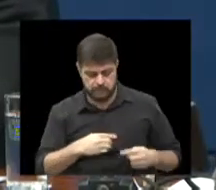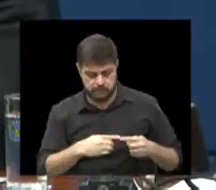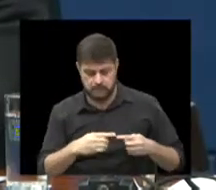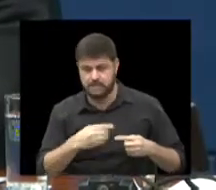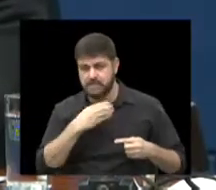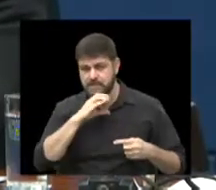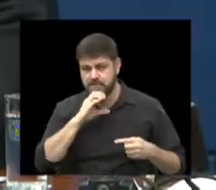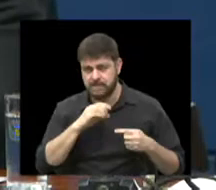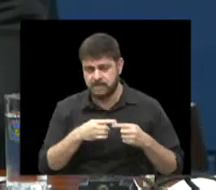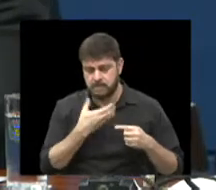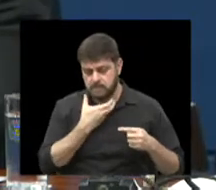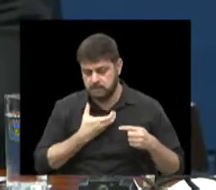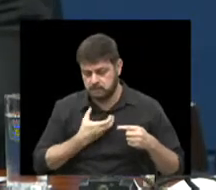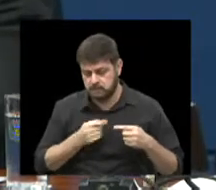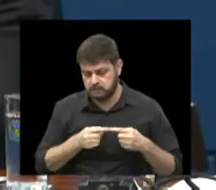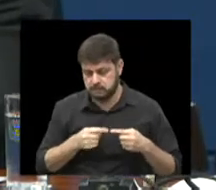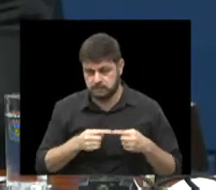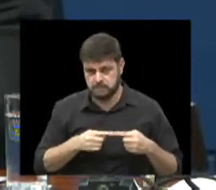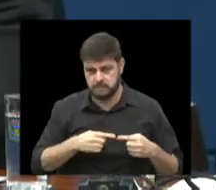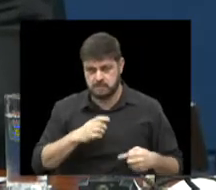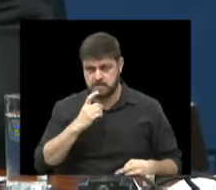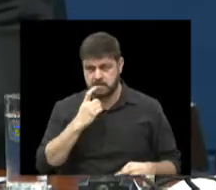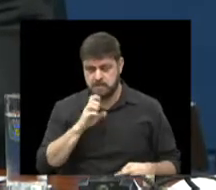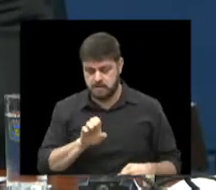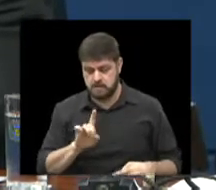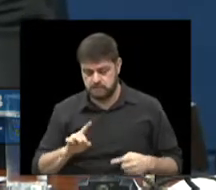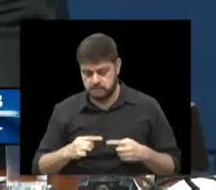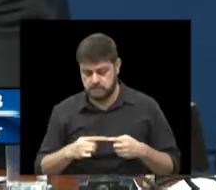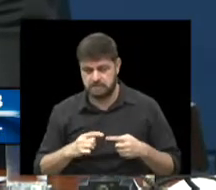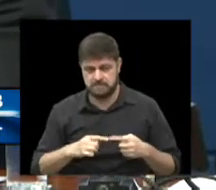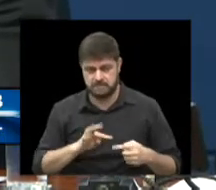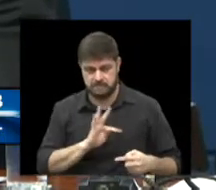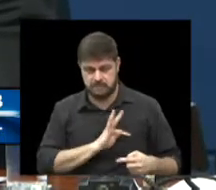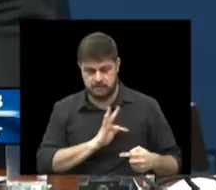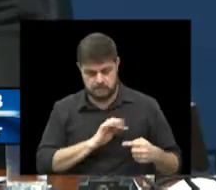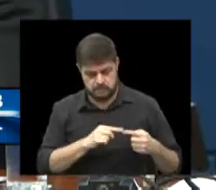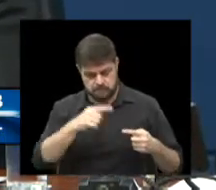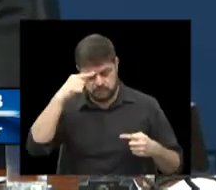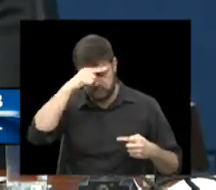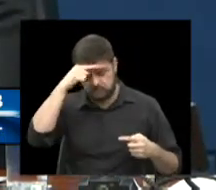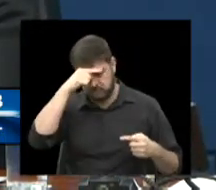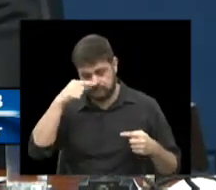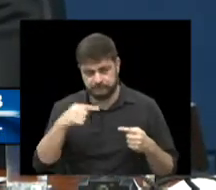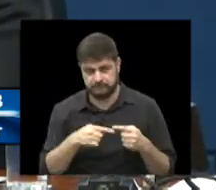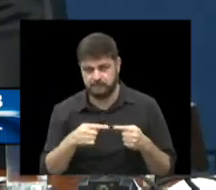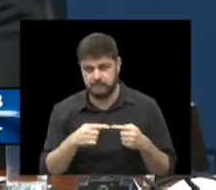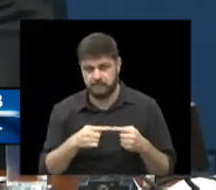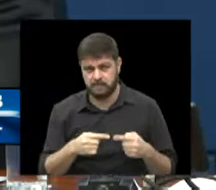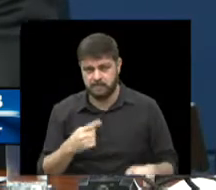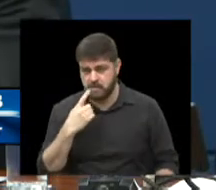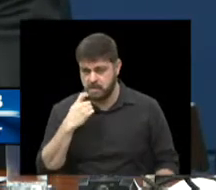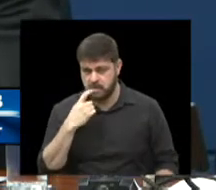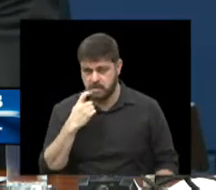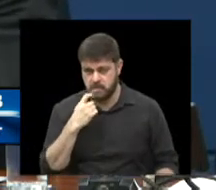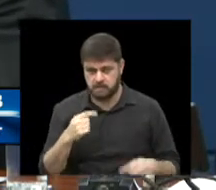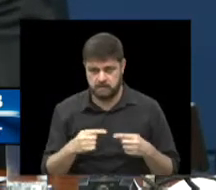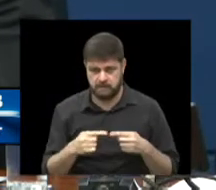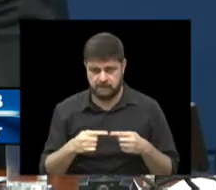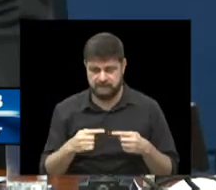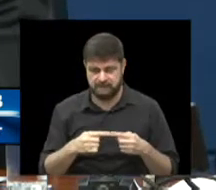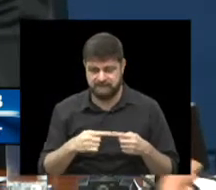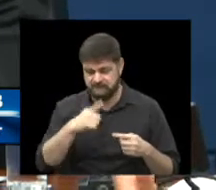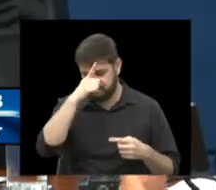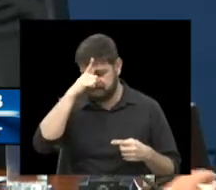Carlão do PT, sim. Carmo Luiz, sim. Edson Ribeiro, sim. Fernando Mendes, sim. Felipe Marquese, sim. Gilberto Vermelho,